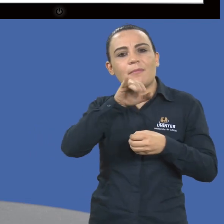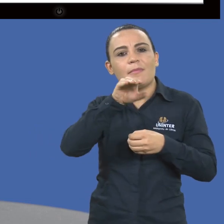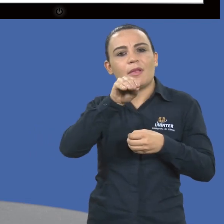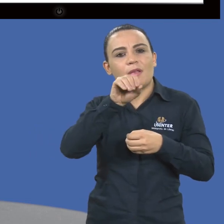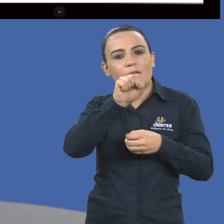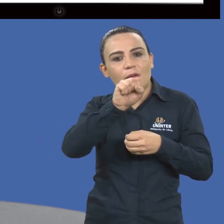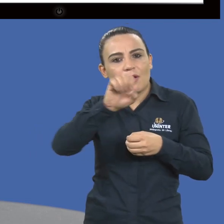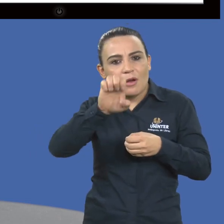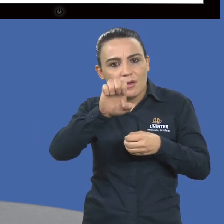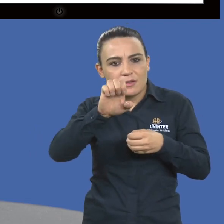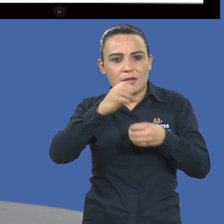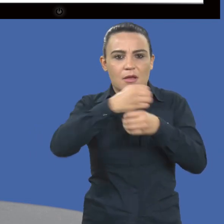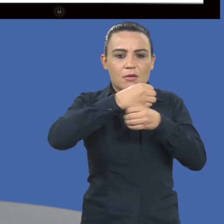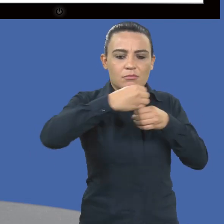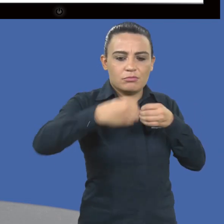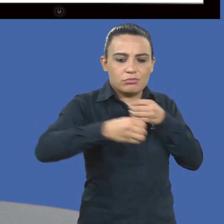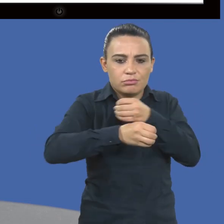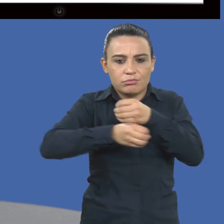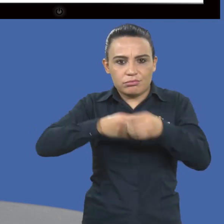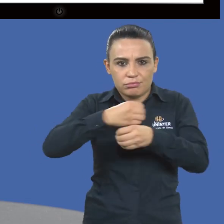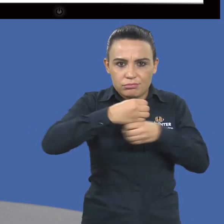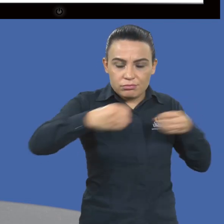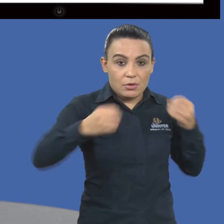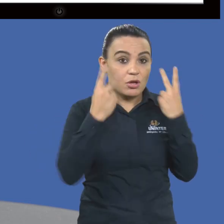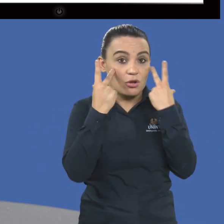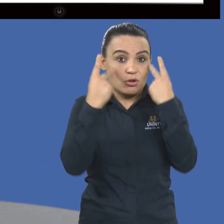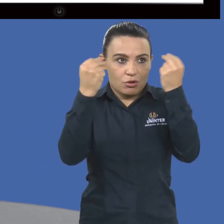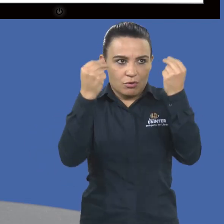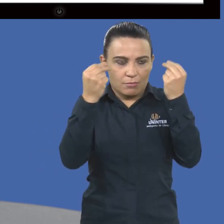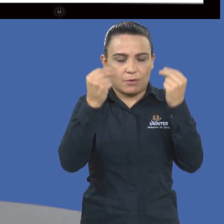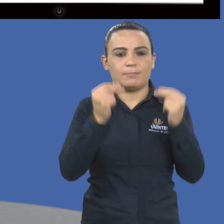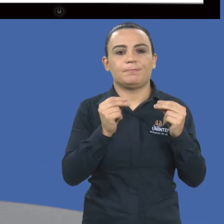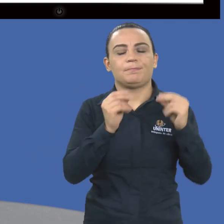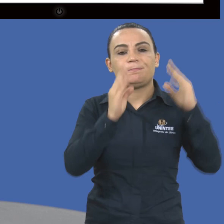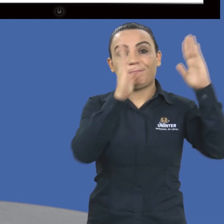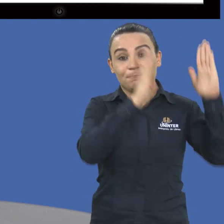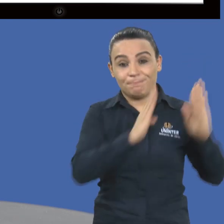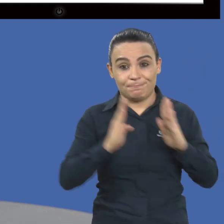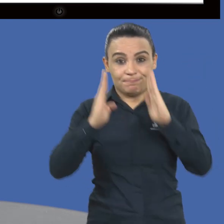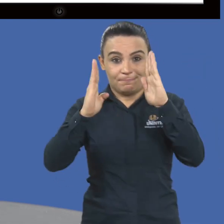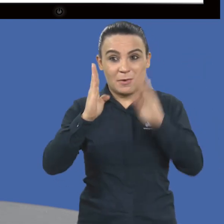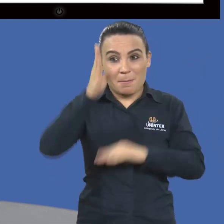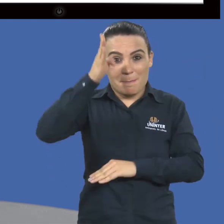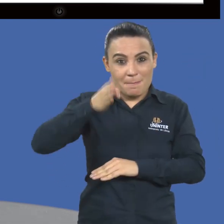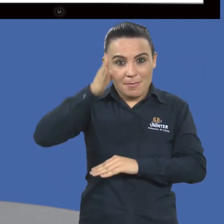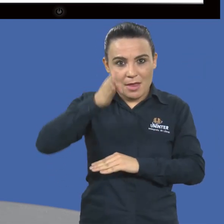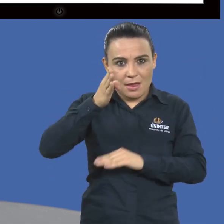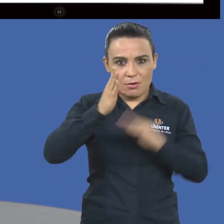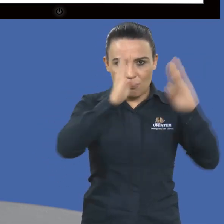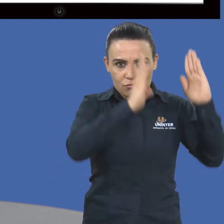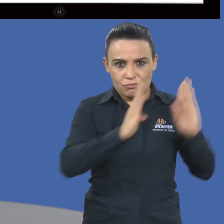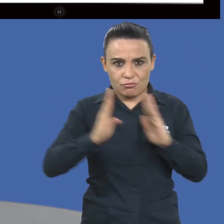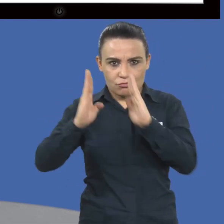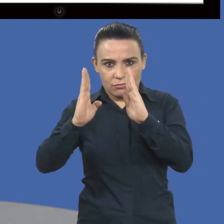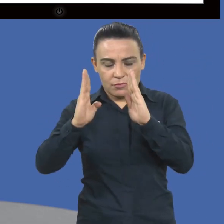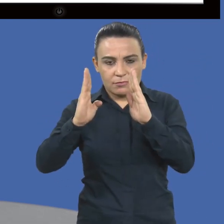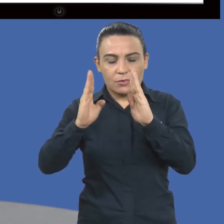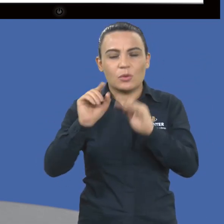21, que isso é a preparação do gameta normal. No desenho do